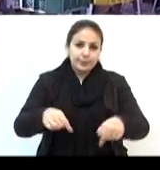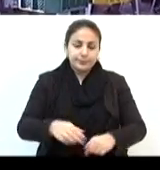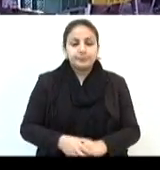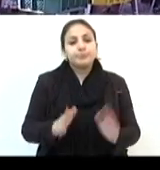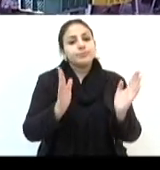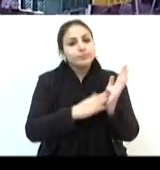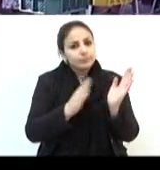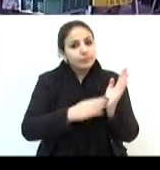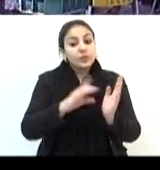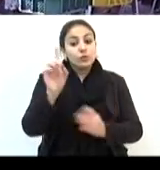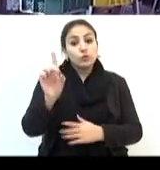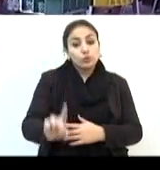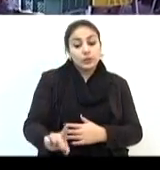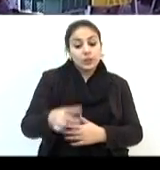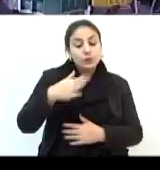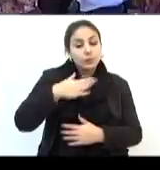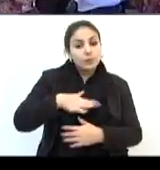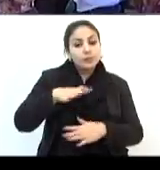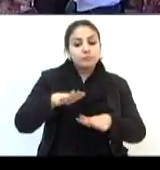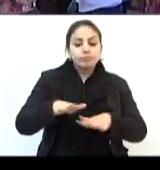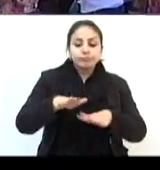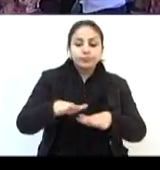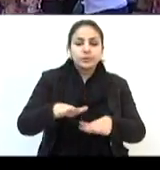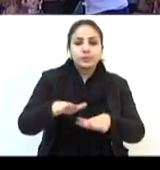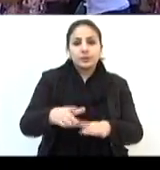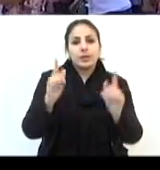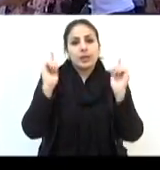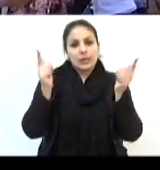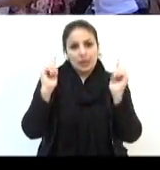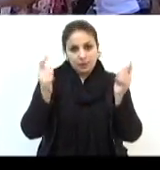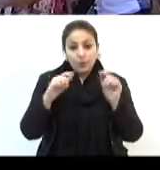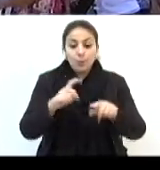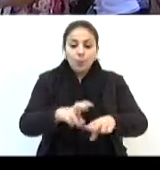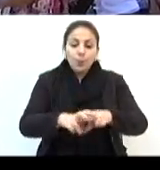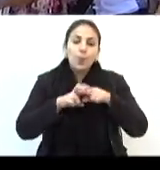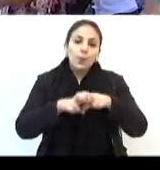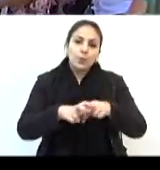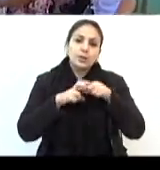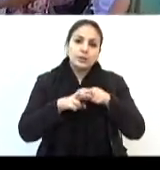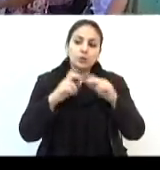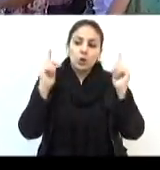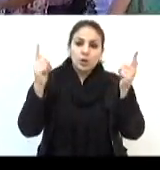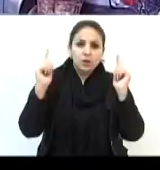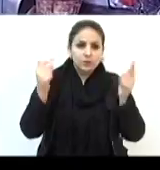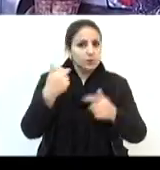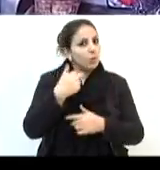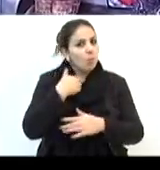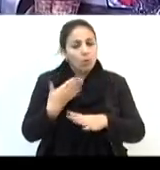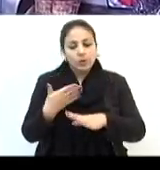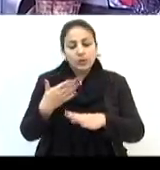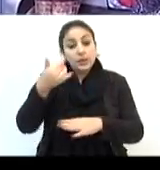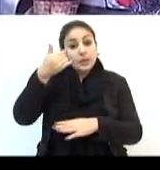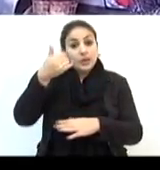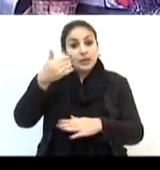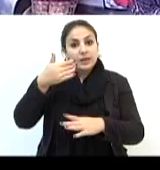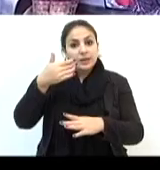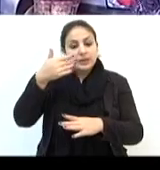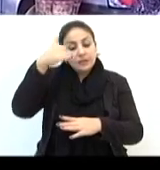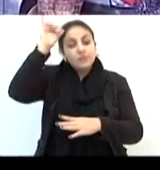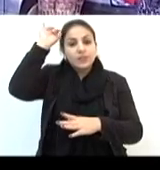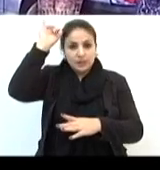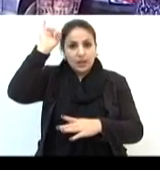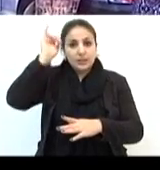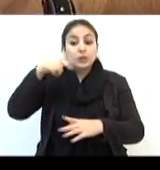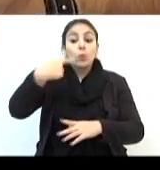proposta assegura o direito pacífico de paralisação. Por isso, os grevistas não poderão impedir o acesso de outros colegas